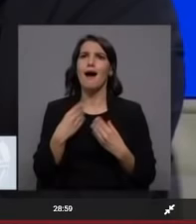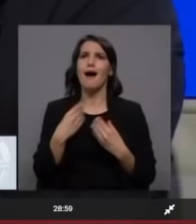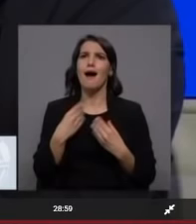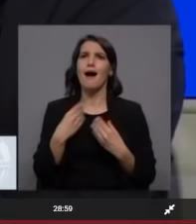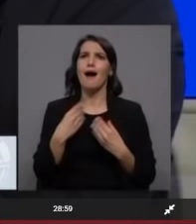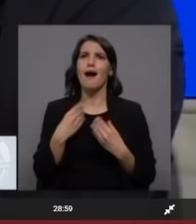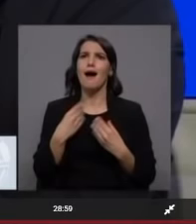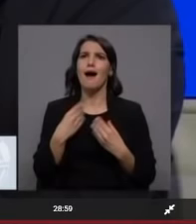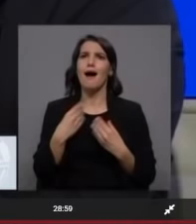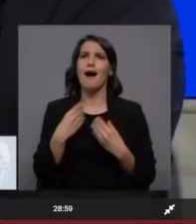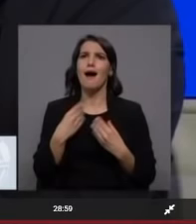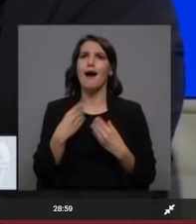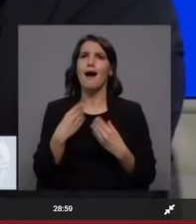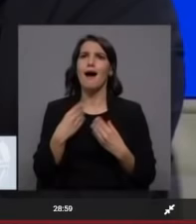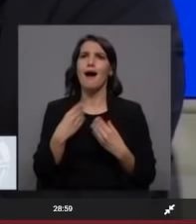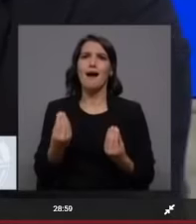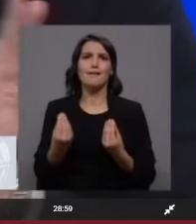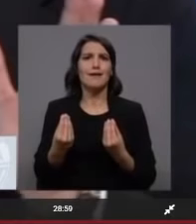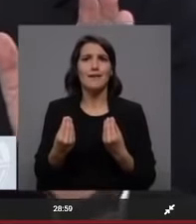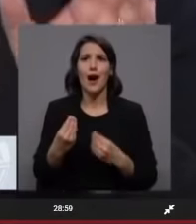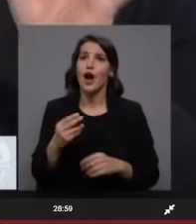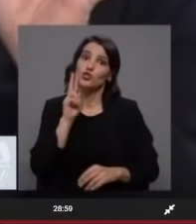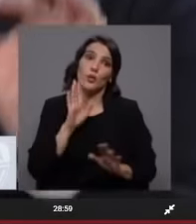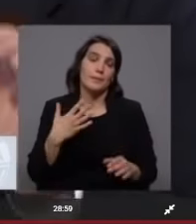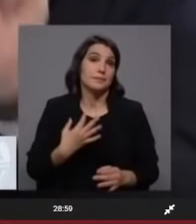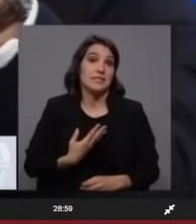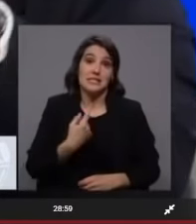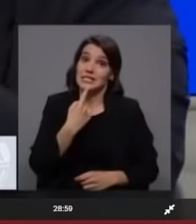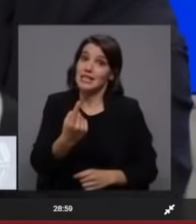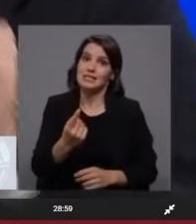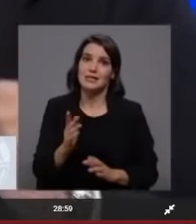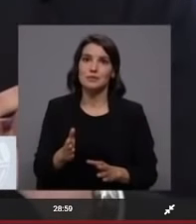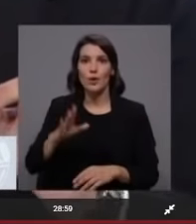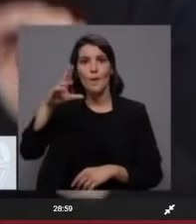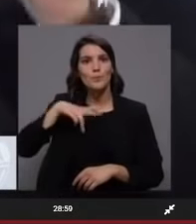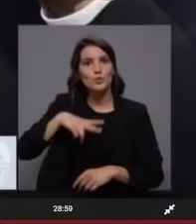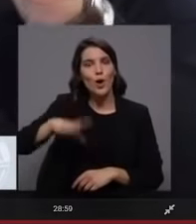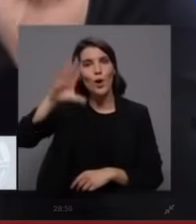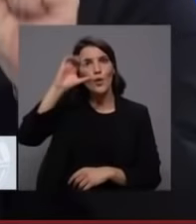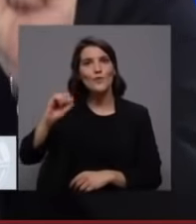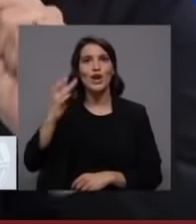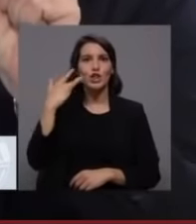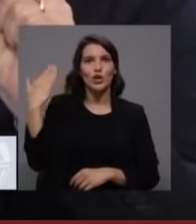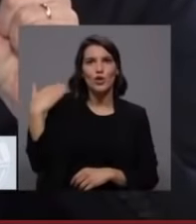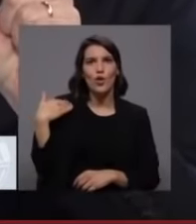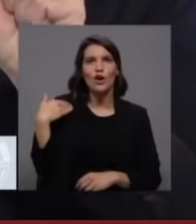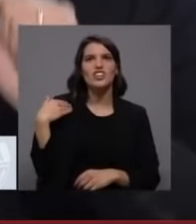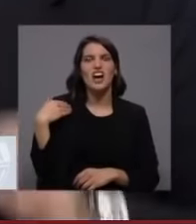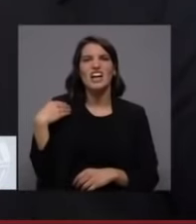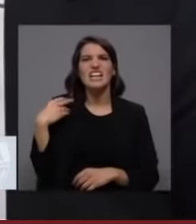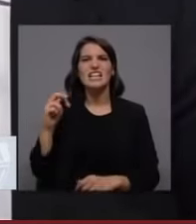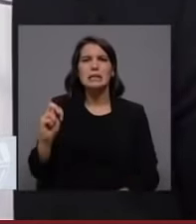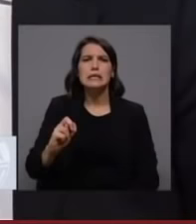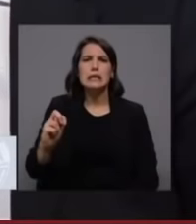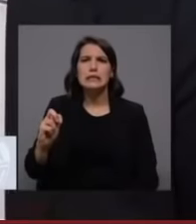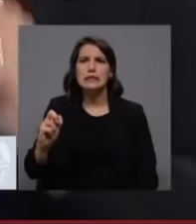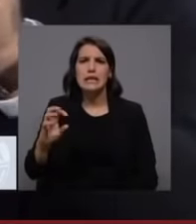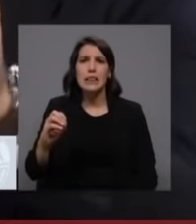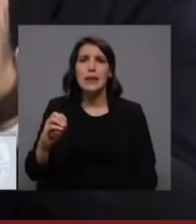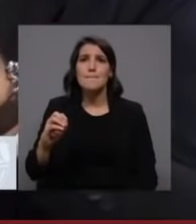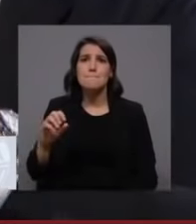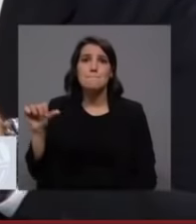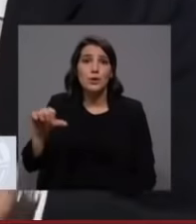quero ver os meninos estão aqui é o governo de António Costa Passou a 33ª pior posição no ranking da